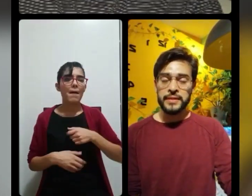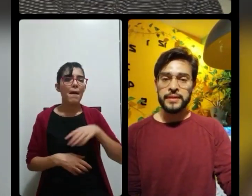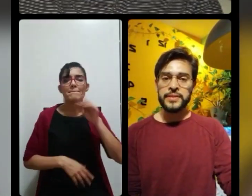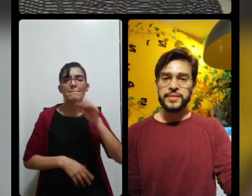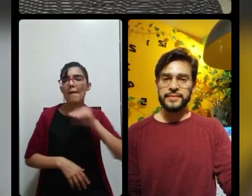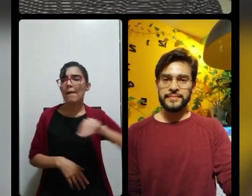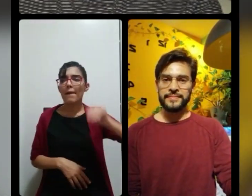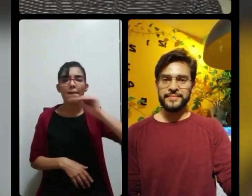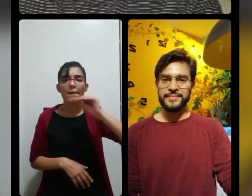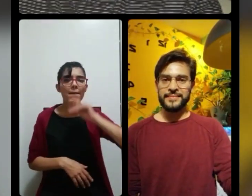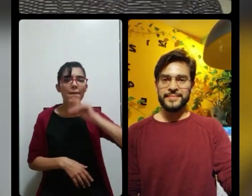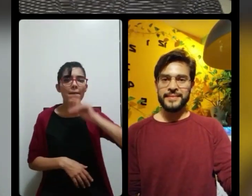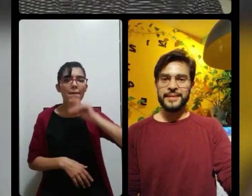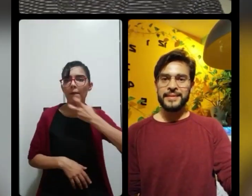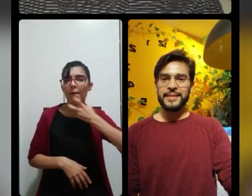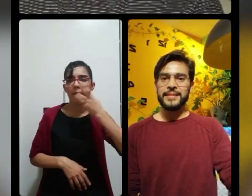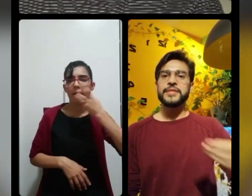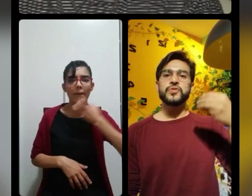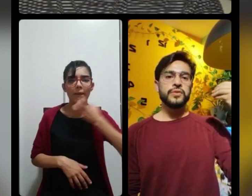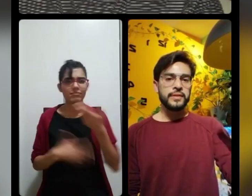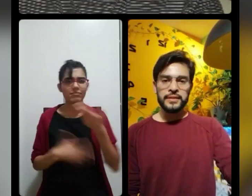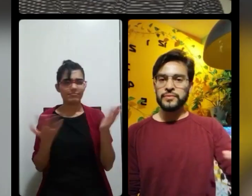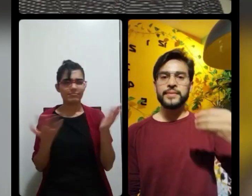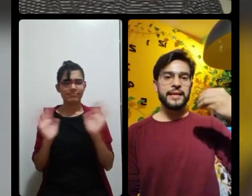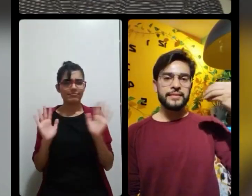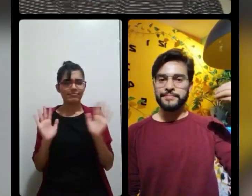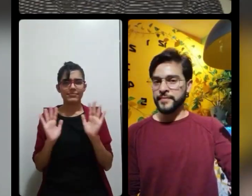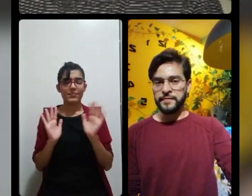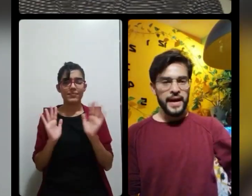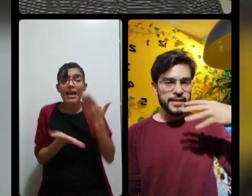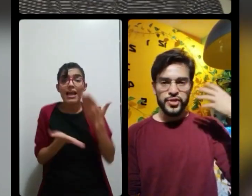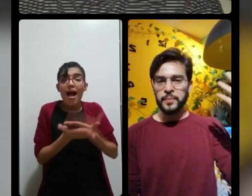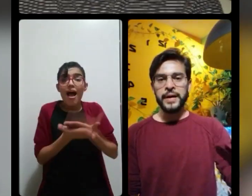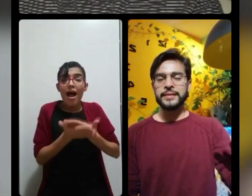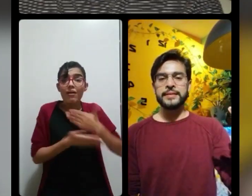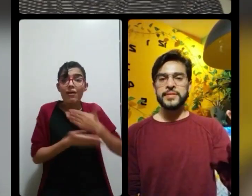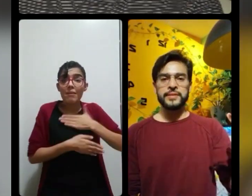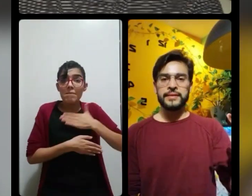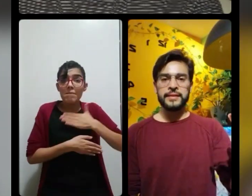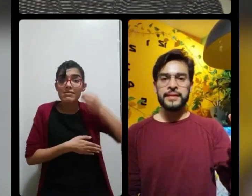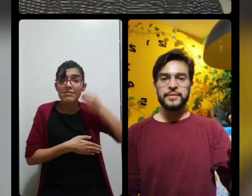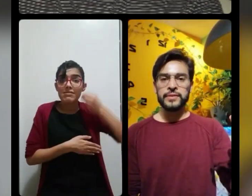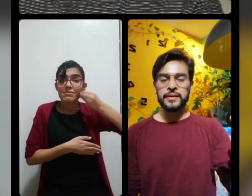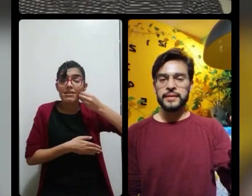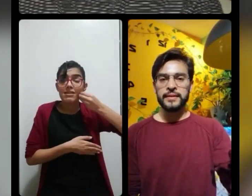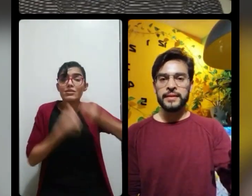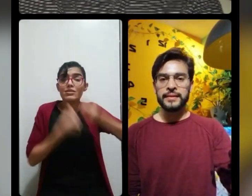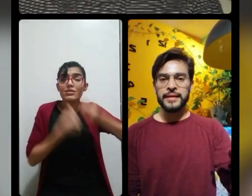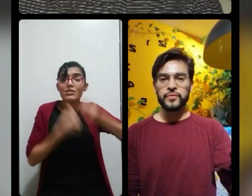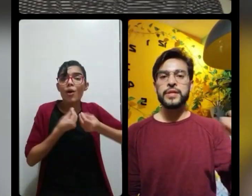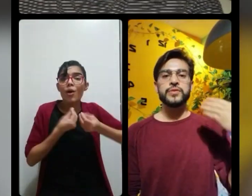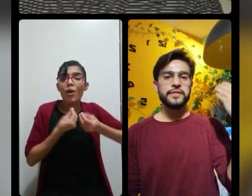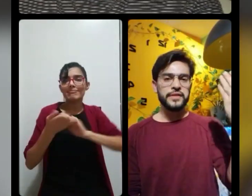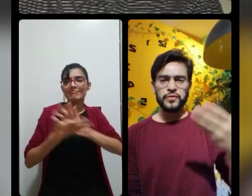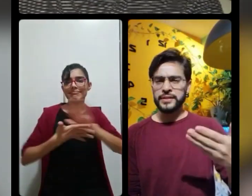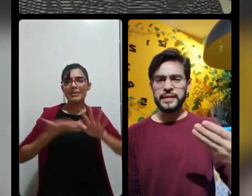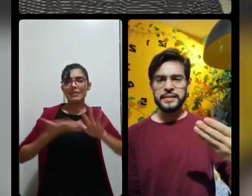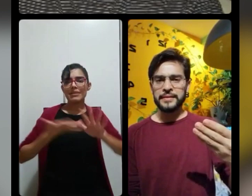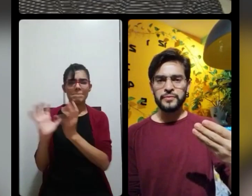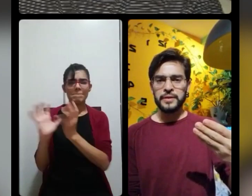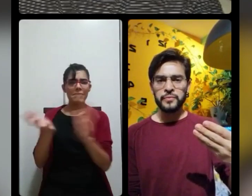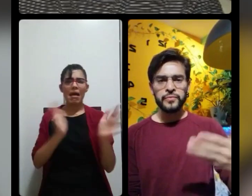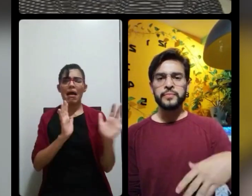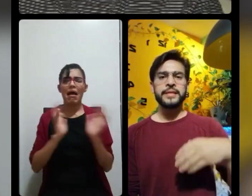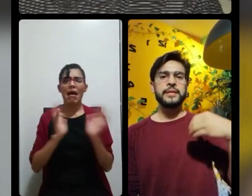língua de sinais, né? Discutindo várias temáticas dentro da literatura, inclusive teoria